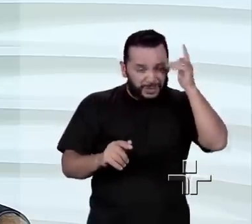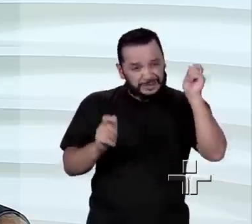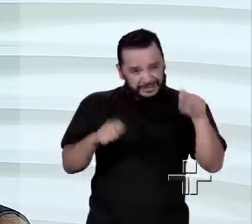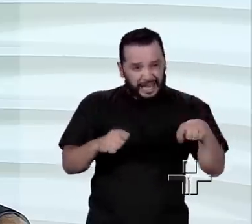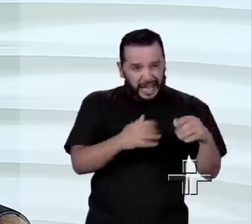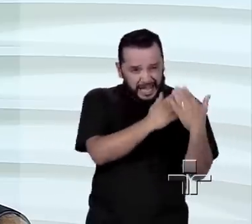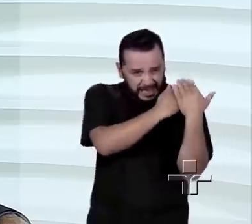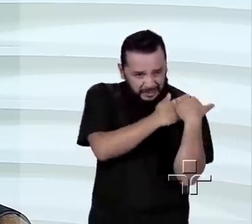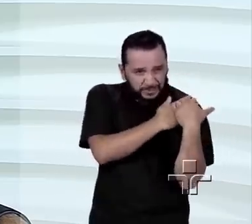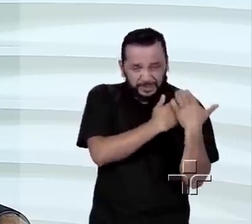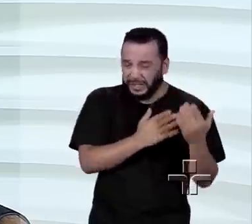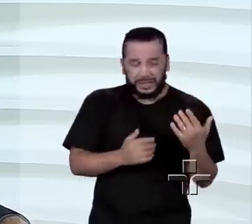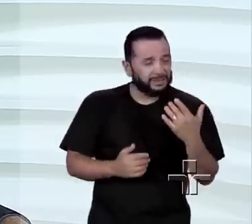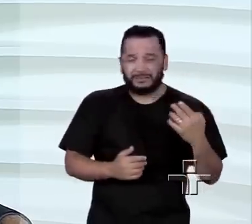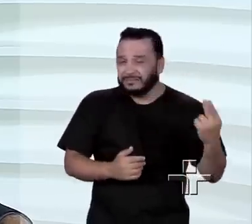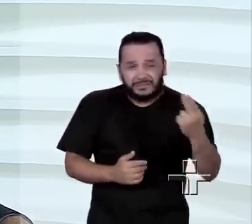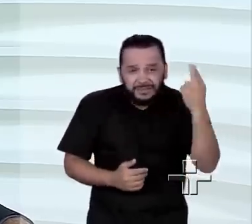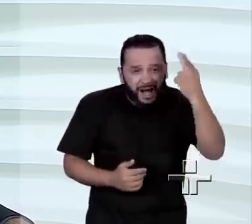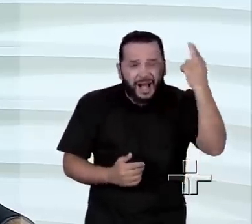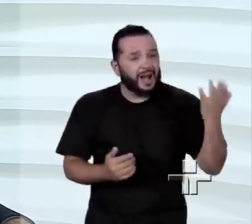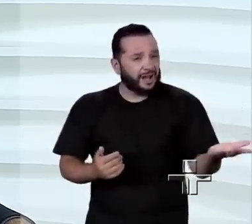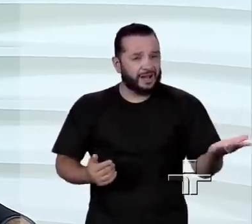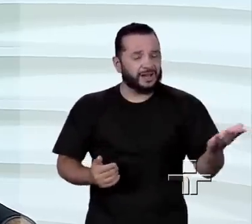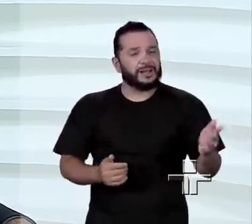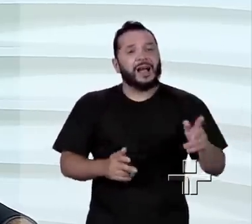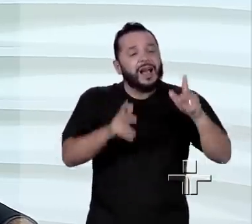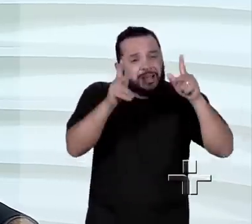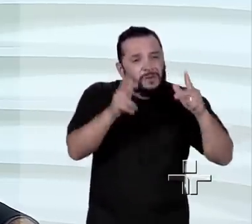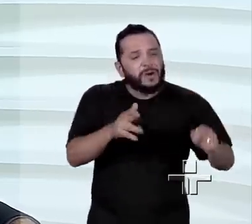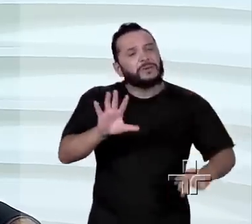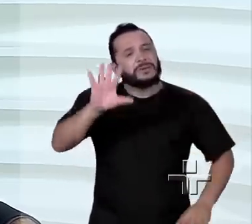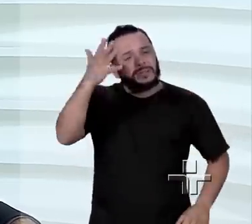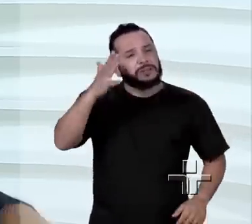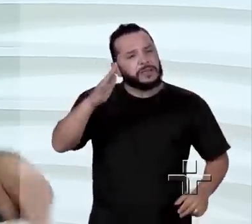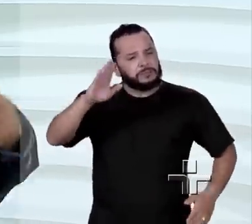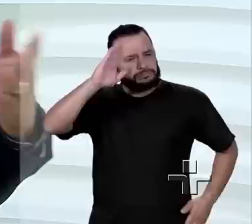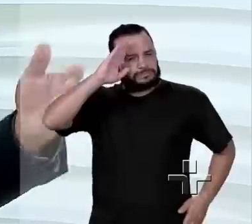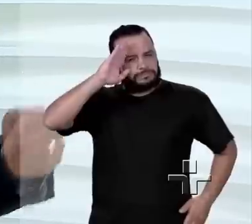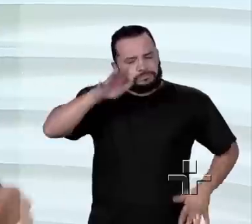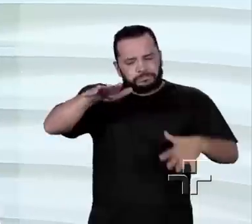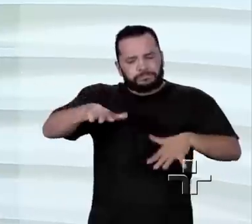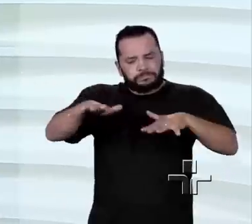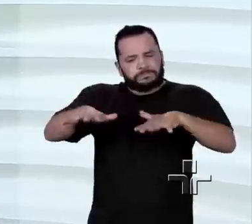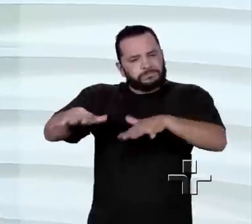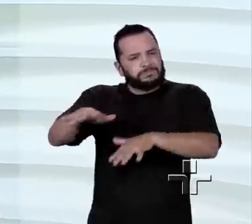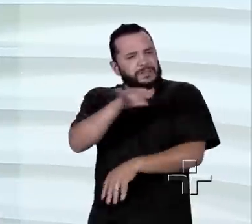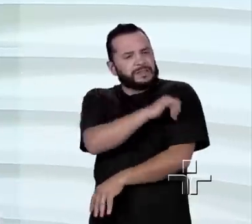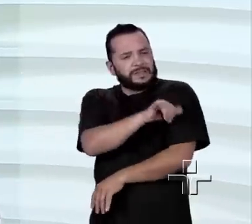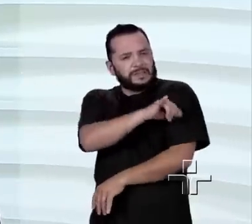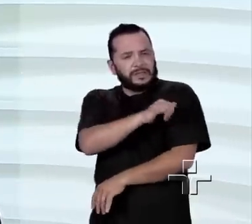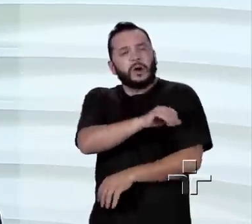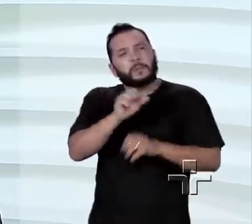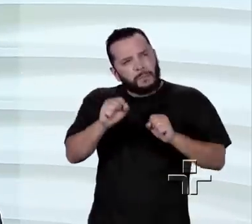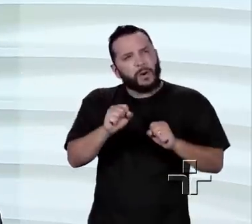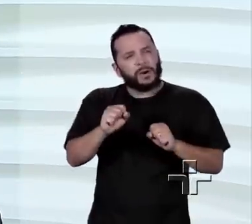uma responsabilidade tal qual aquela intervenção da segurança pública. Poderia ser um